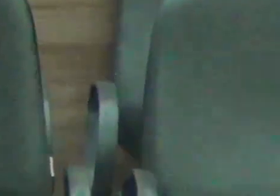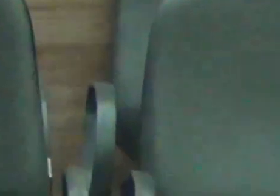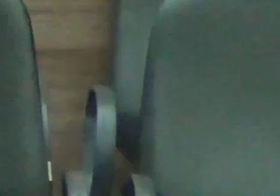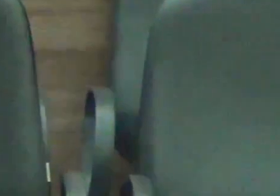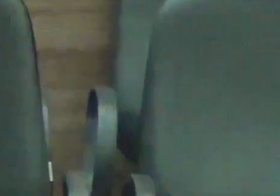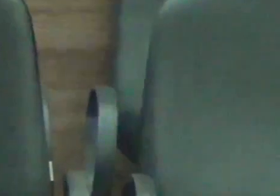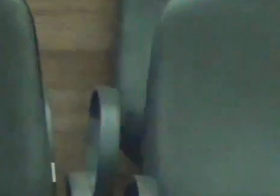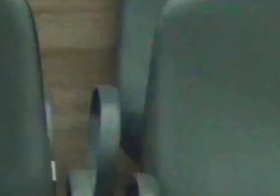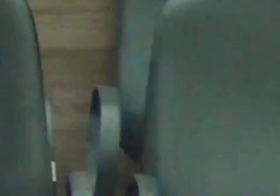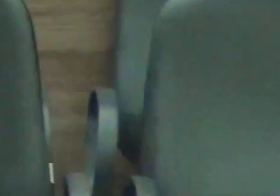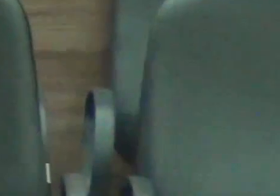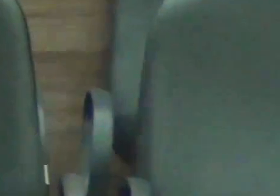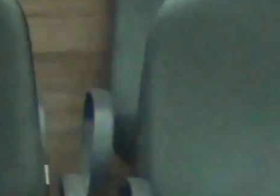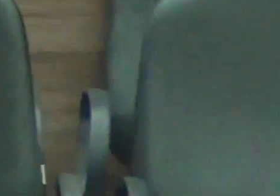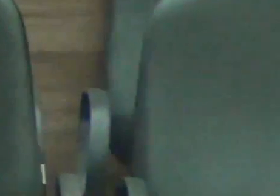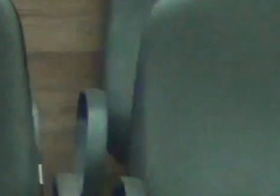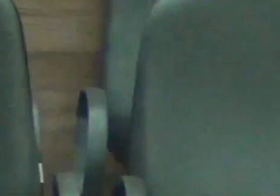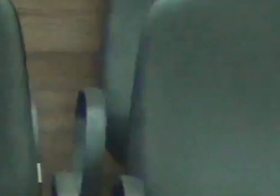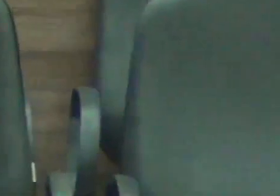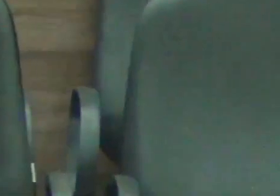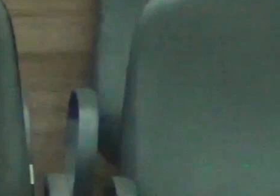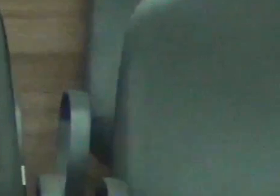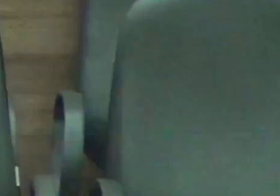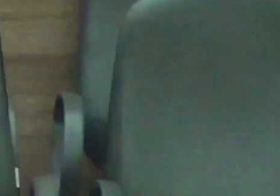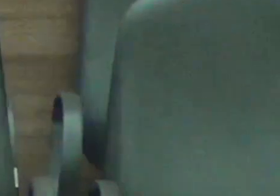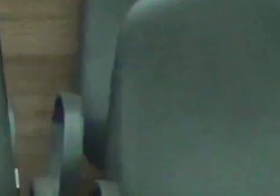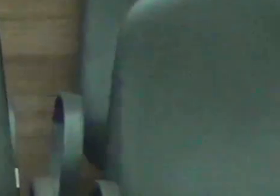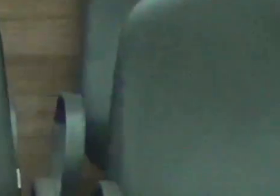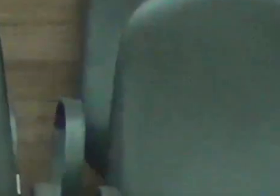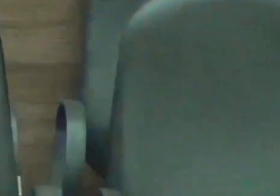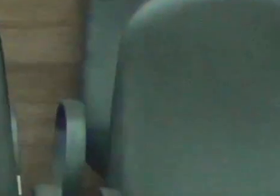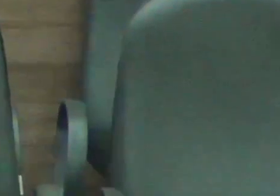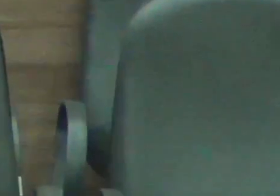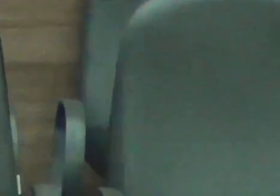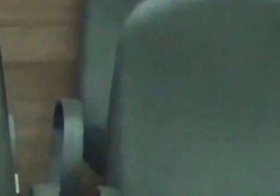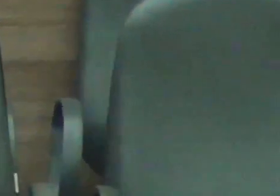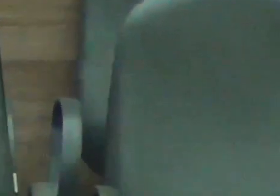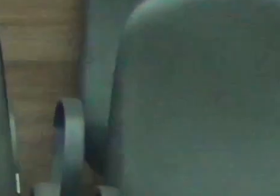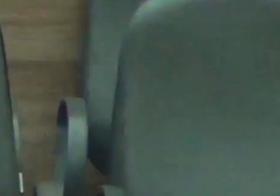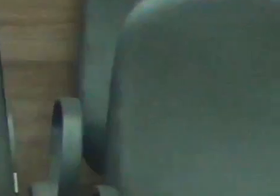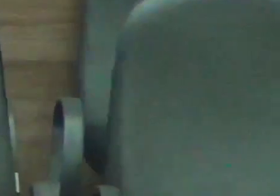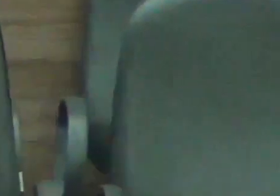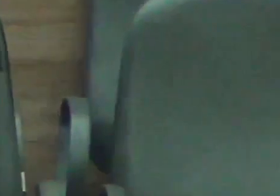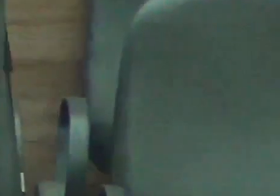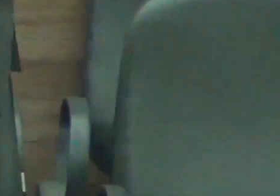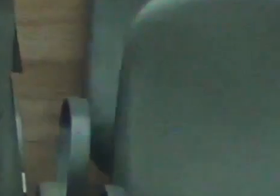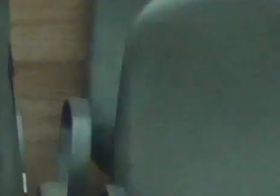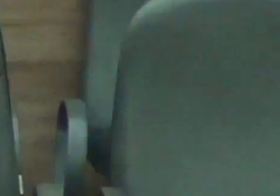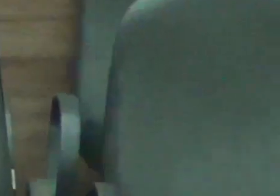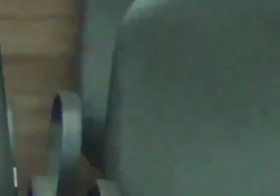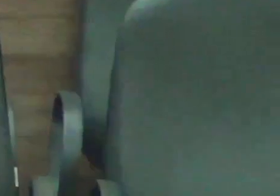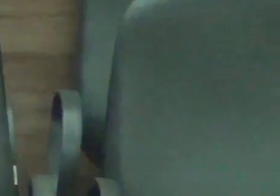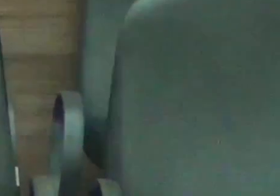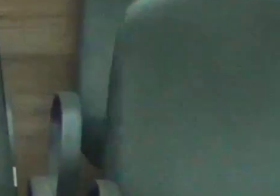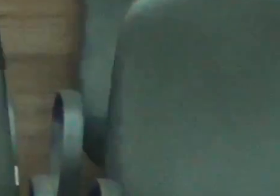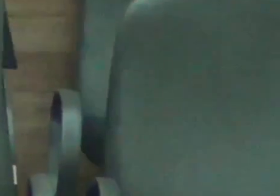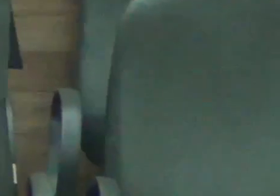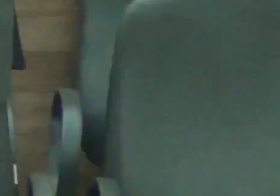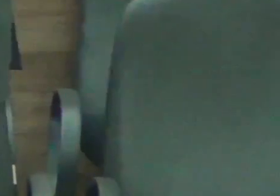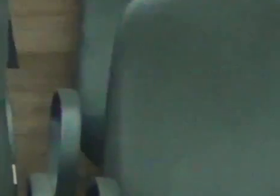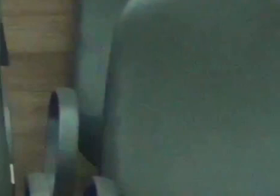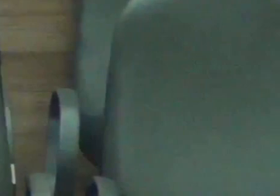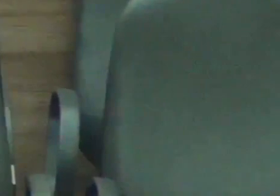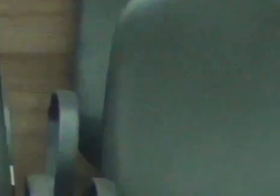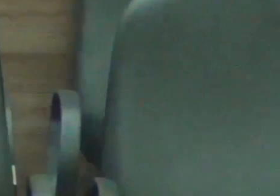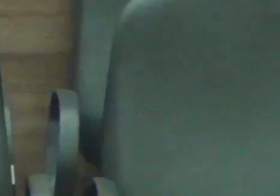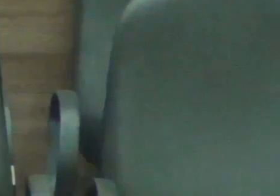aqui com os irmãos ministrando esse assunto. Quero agradecer a Deus por esta oportunidade e trago a